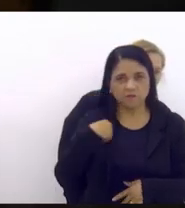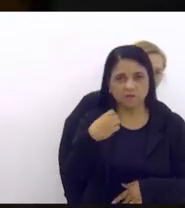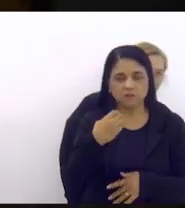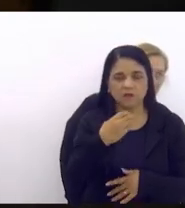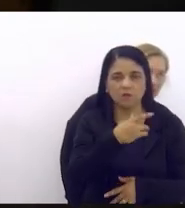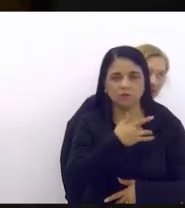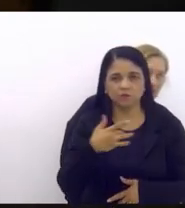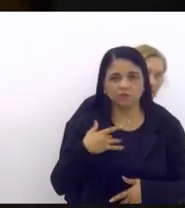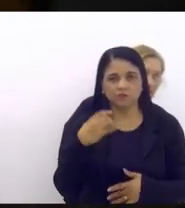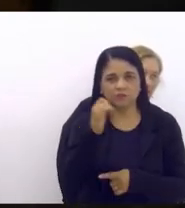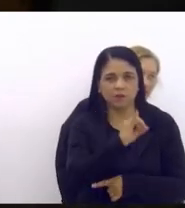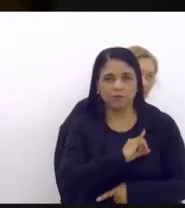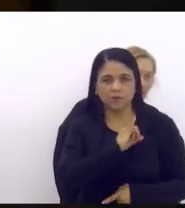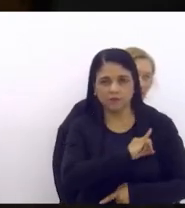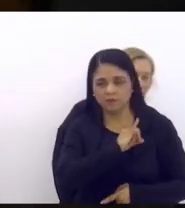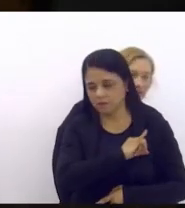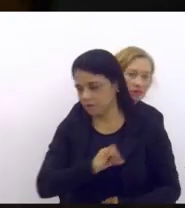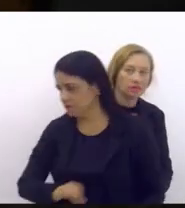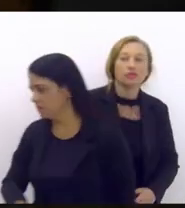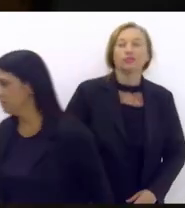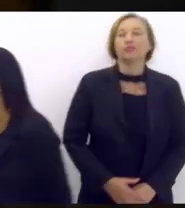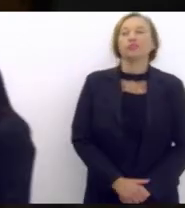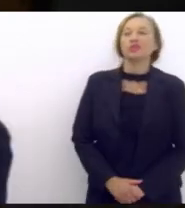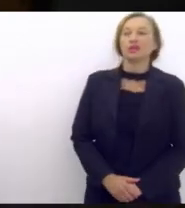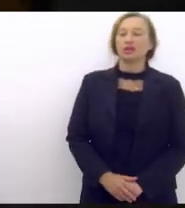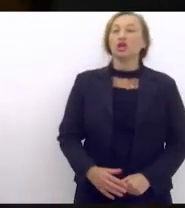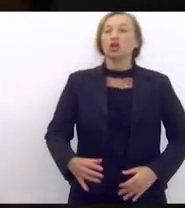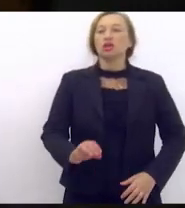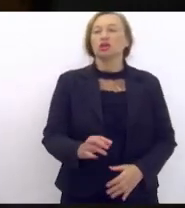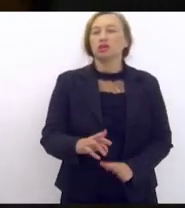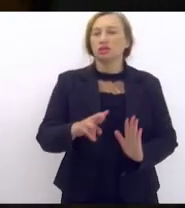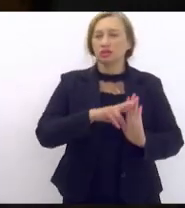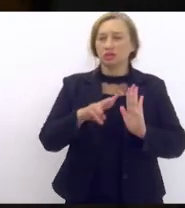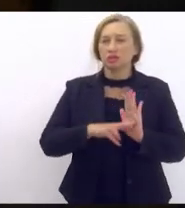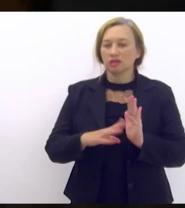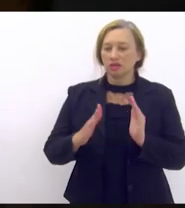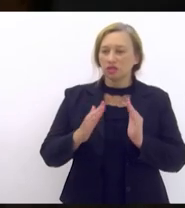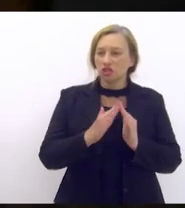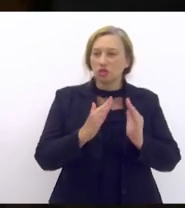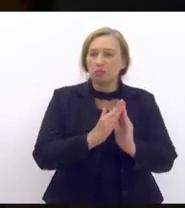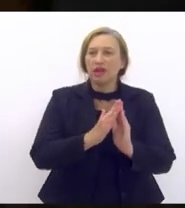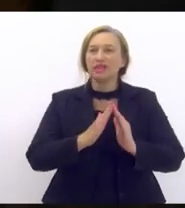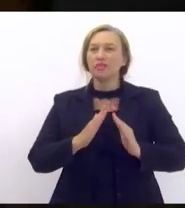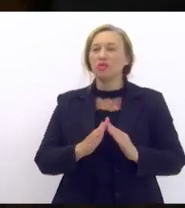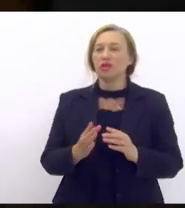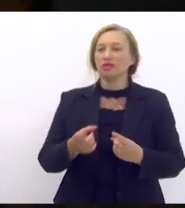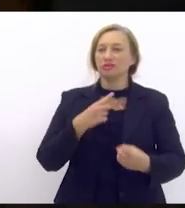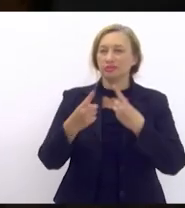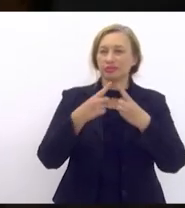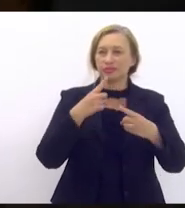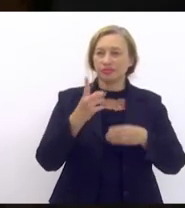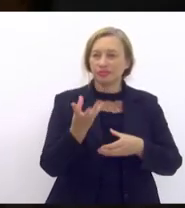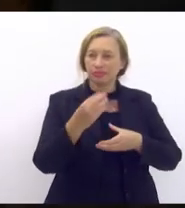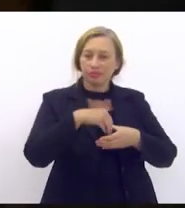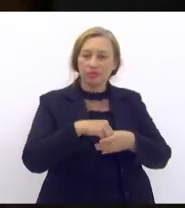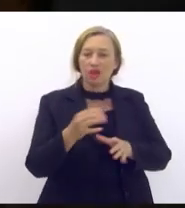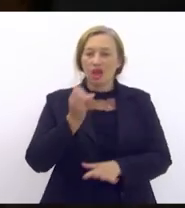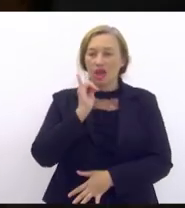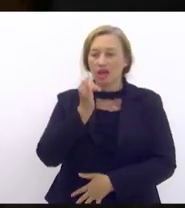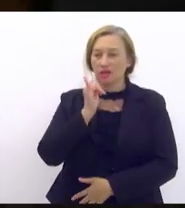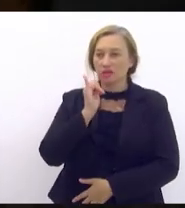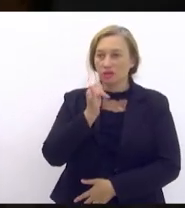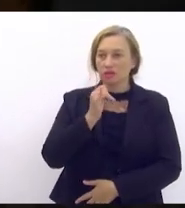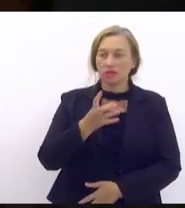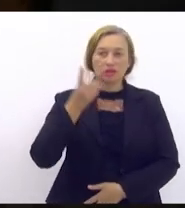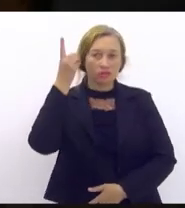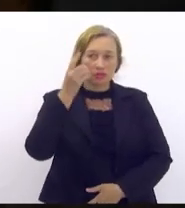Itaboraí. Pareceres das comissões de normas internas e proposições externas favoráveis. Relator, deputado